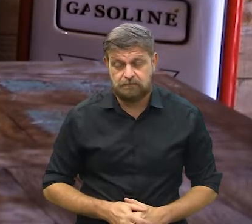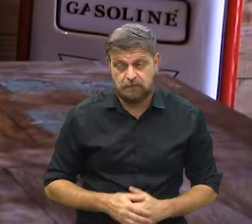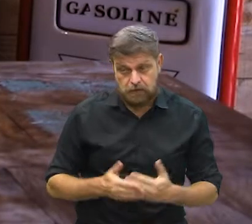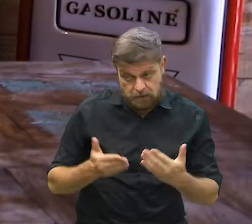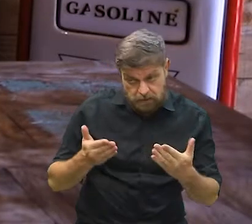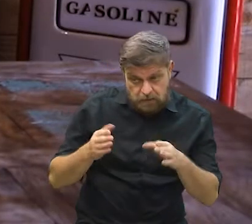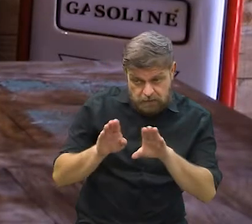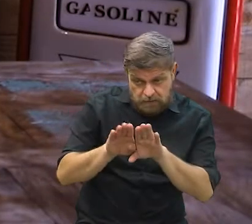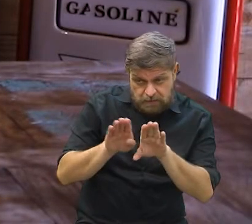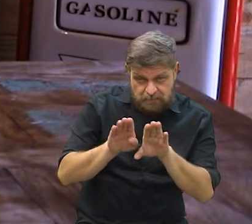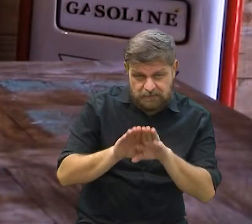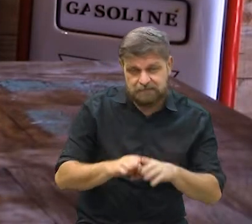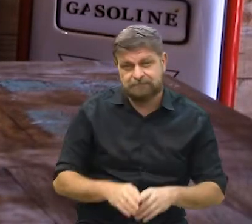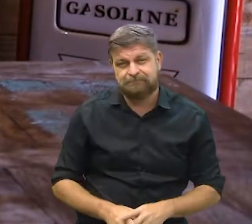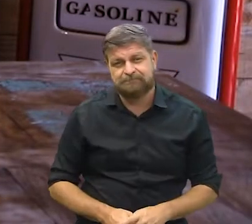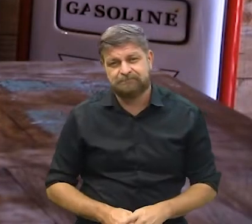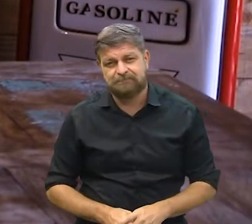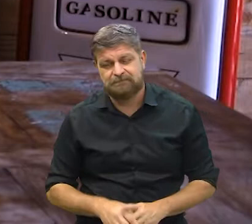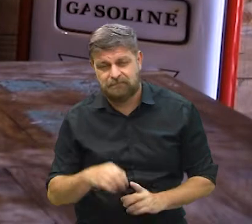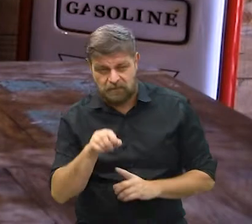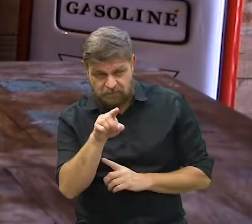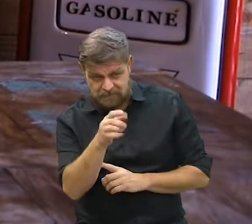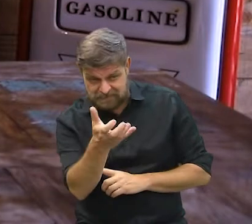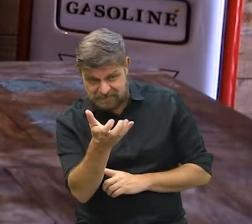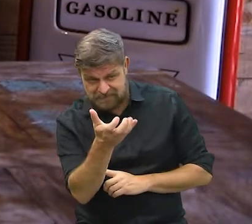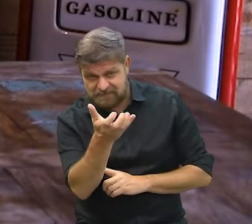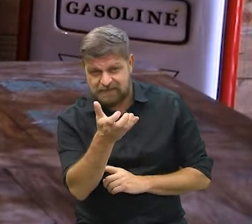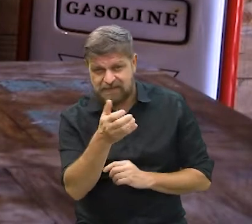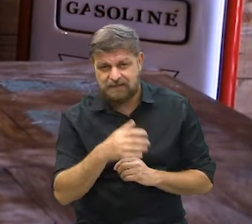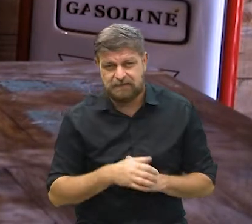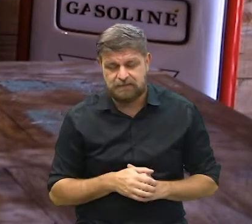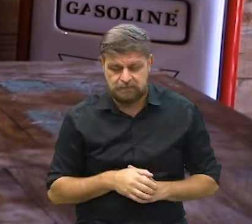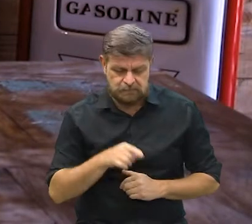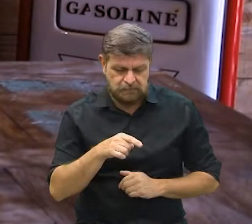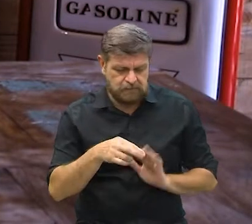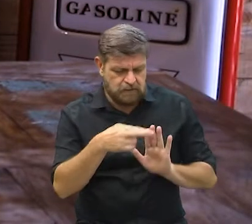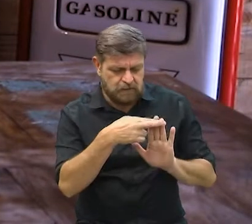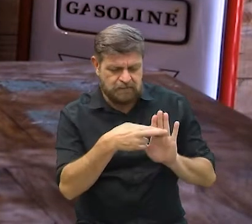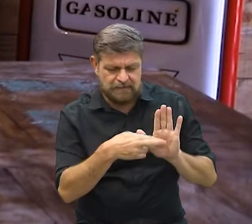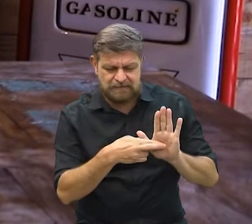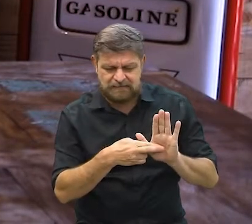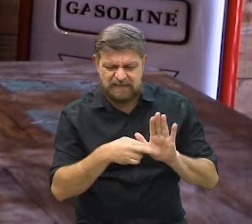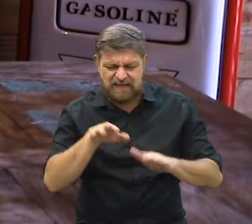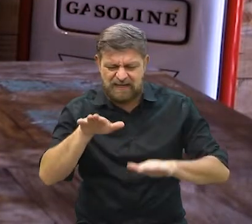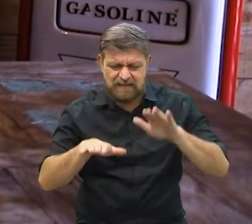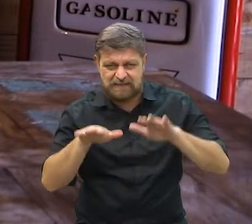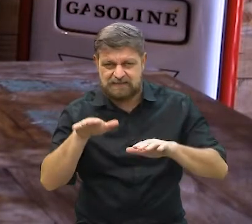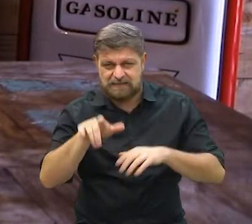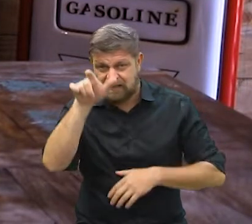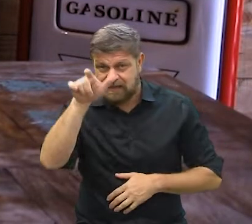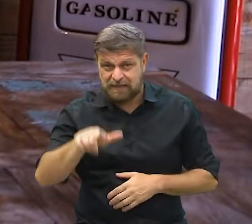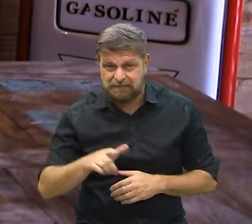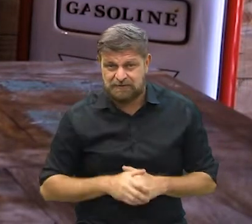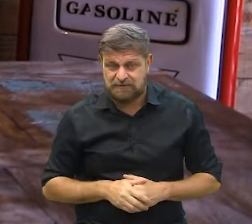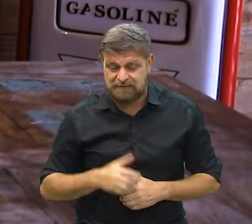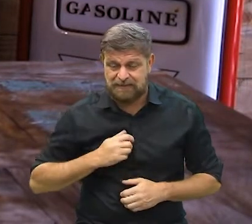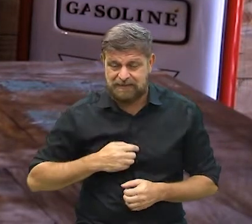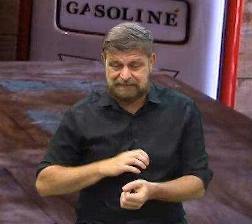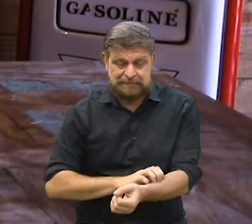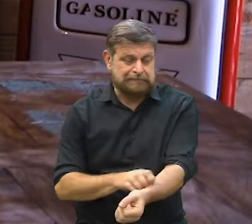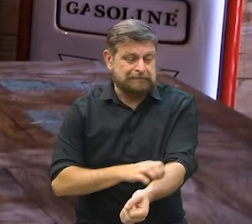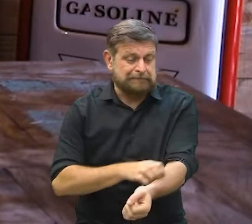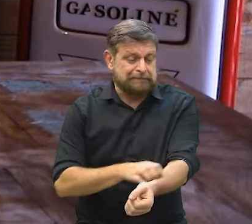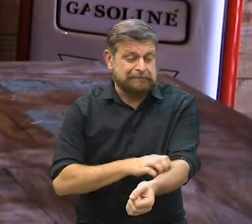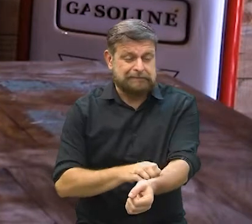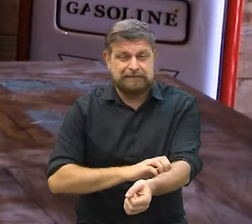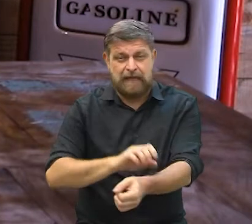Aliás, se você quiser também, né? Porque é uma receita que às vezes as pessoas têm intolerância à lactose, e